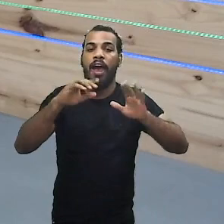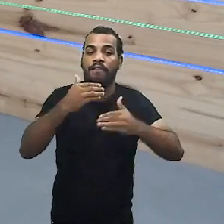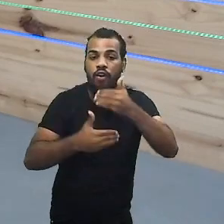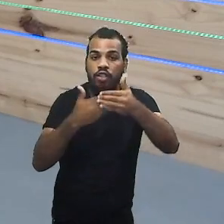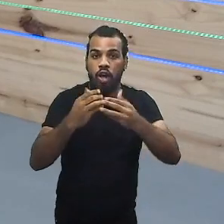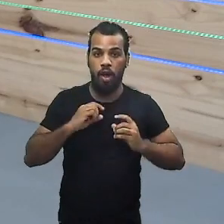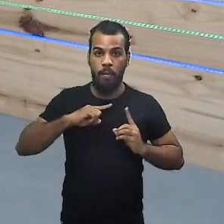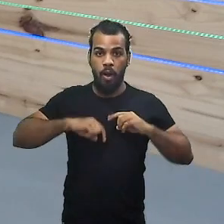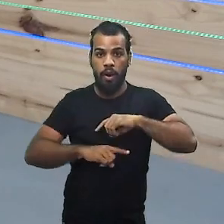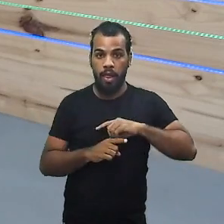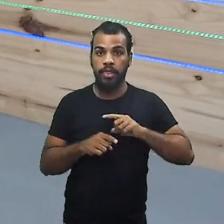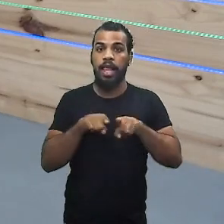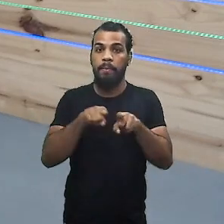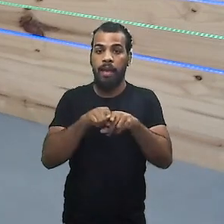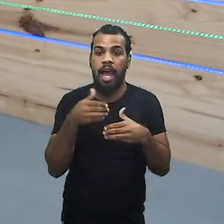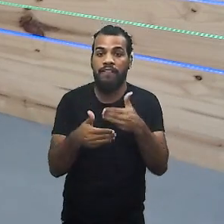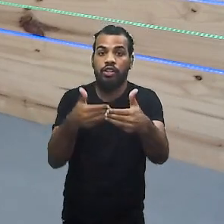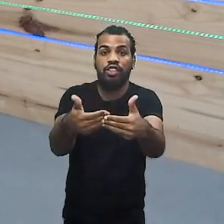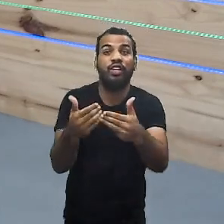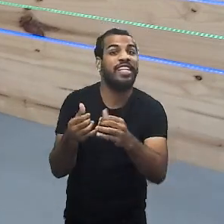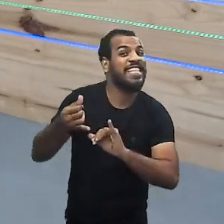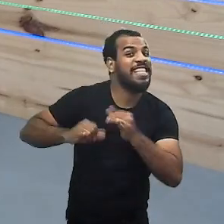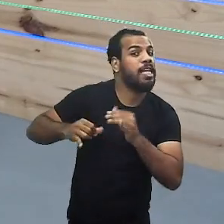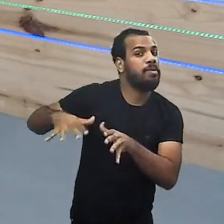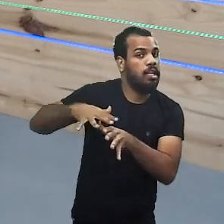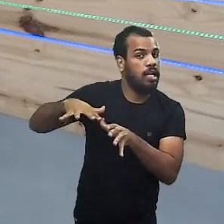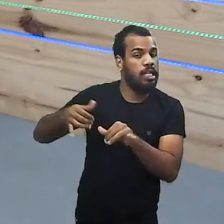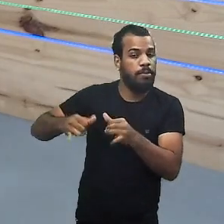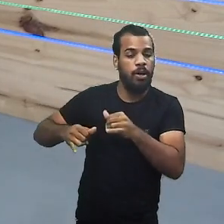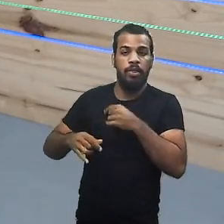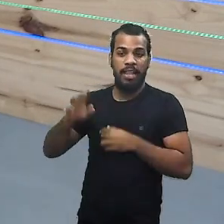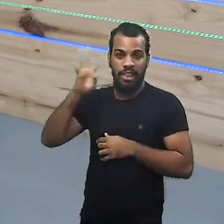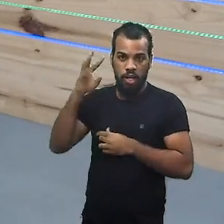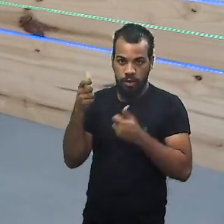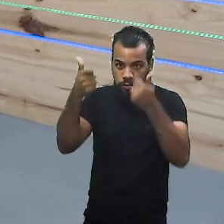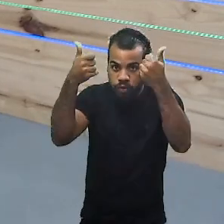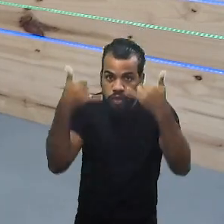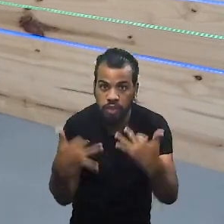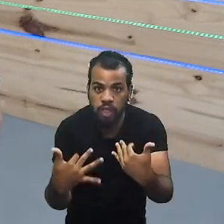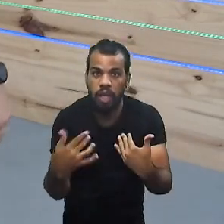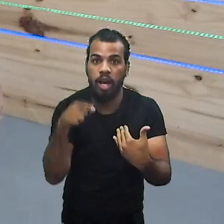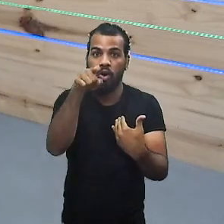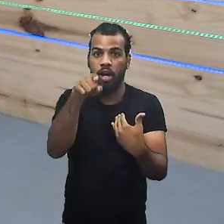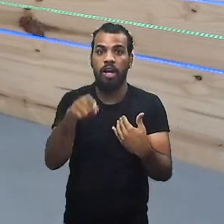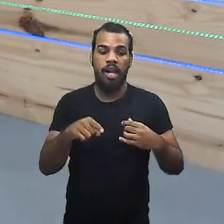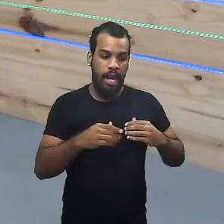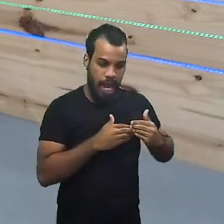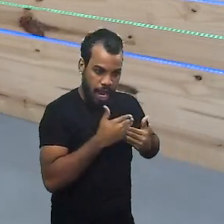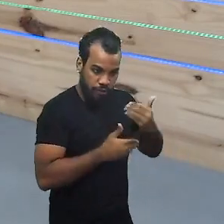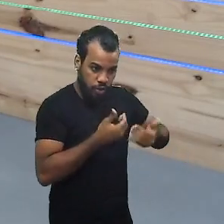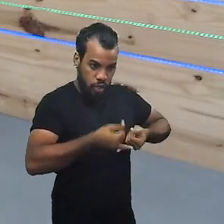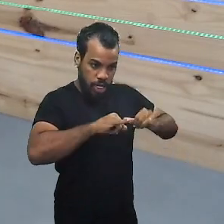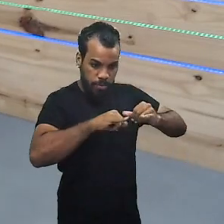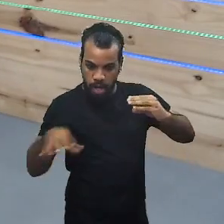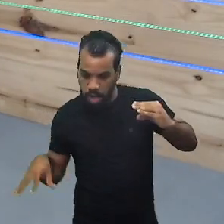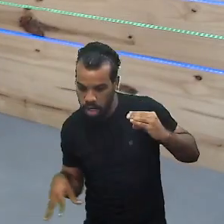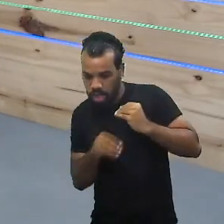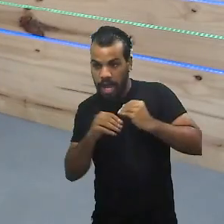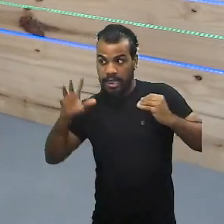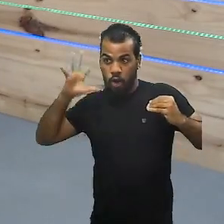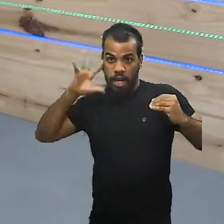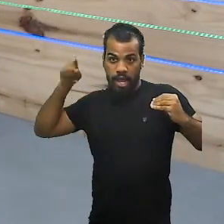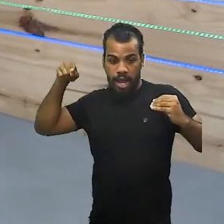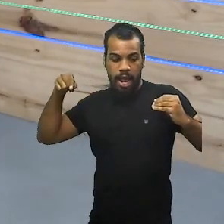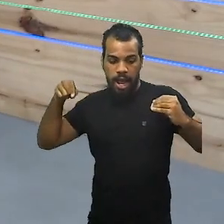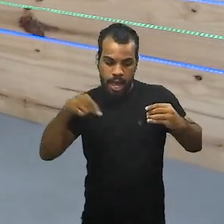com a evolução química. Ou seja, é essa teoria que complementa a evolução química. Você tem a